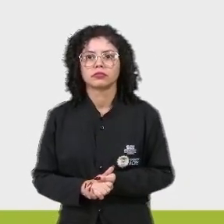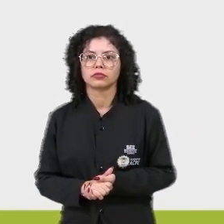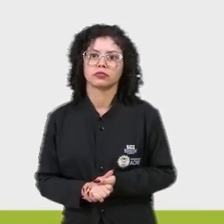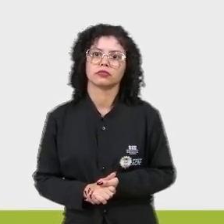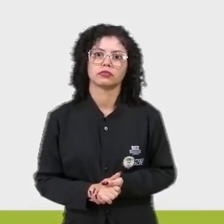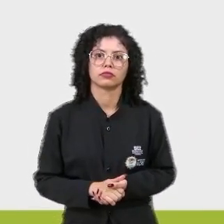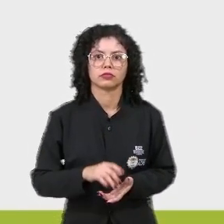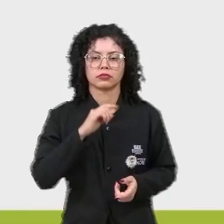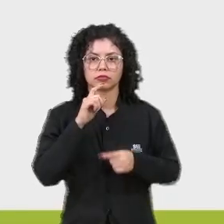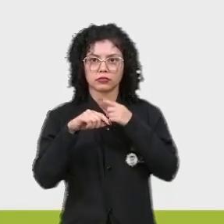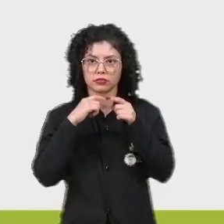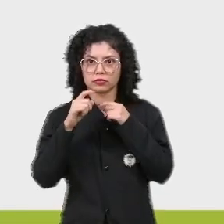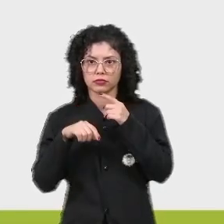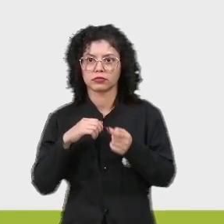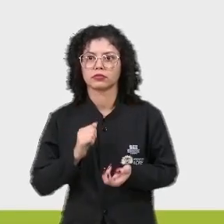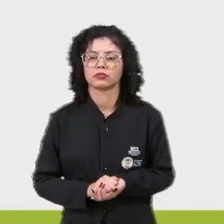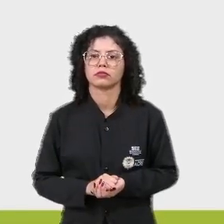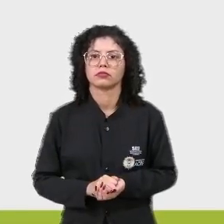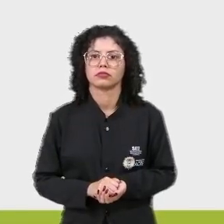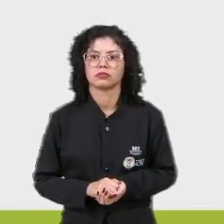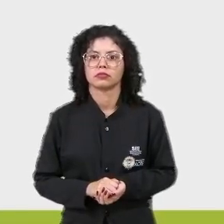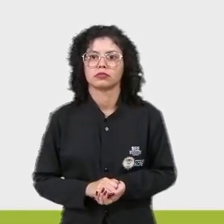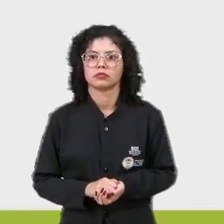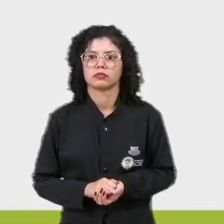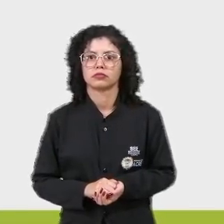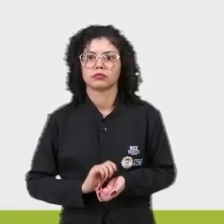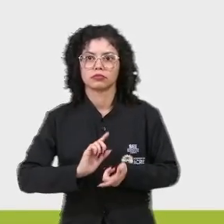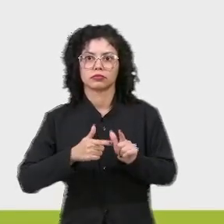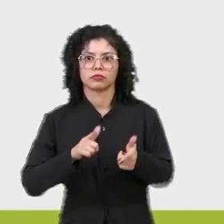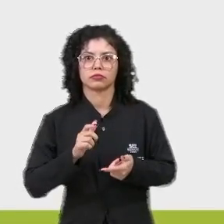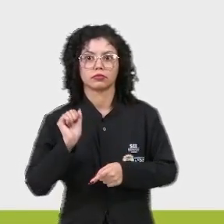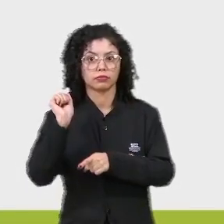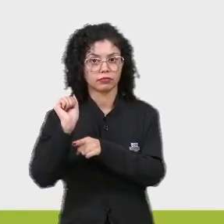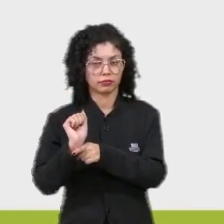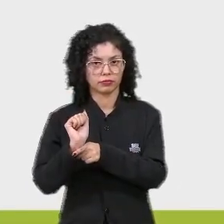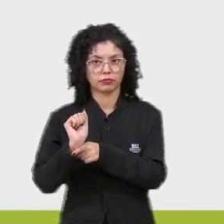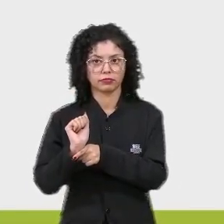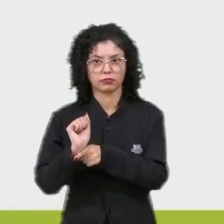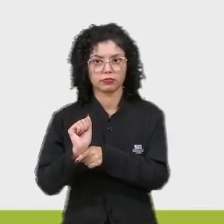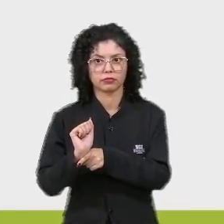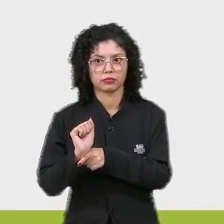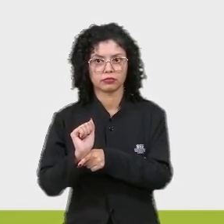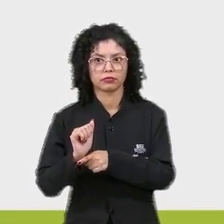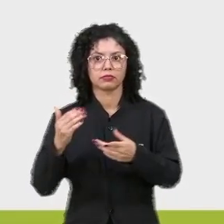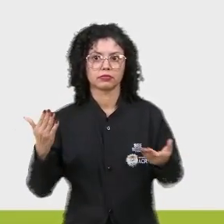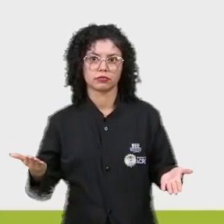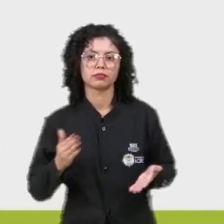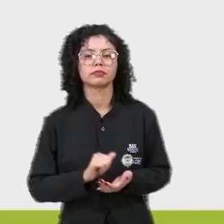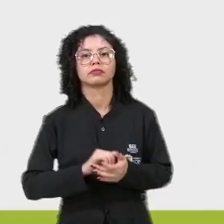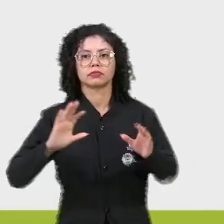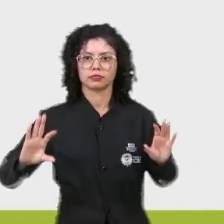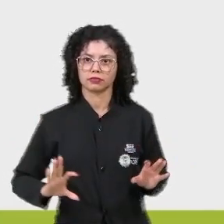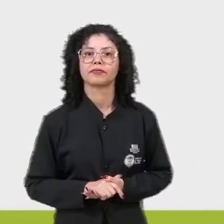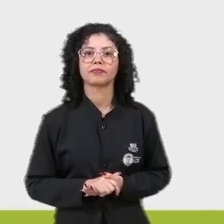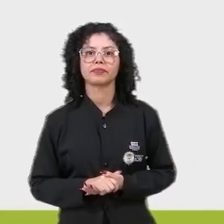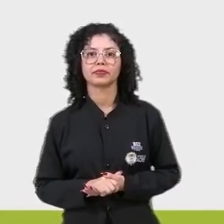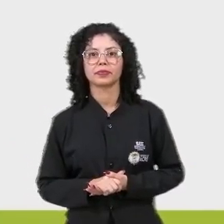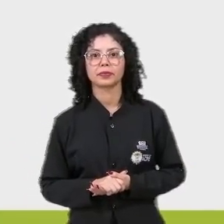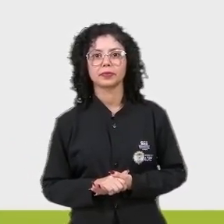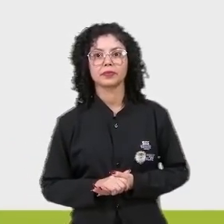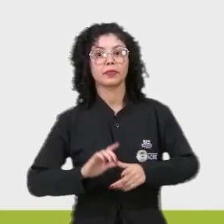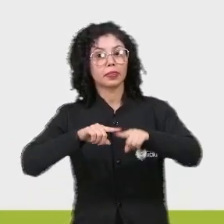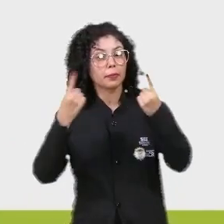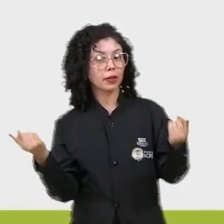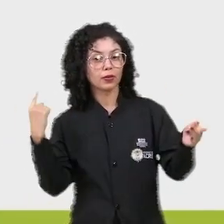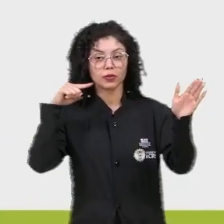estava na dúvida, nós temos aí, portanto, letra A, né, pessoal? Letra A, reinteração de imagens.